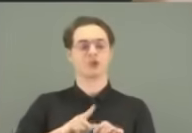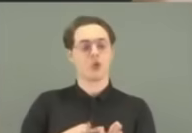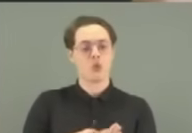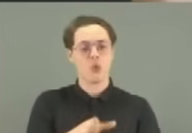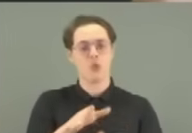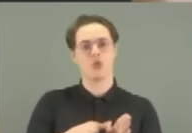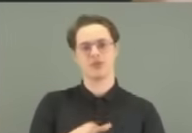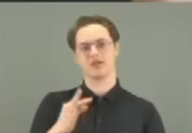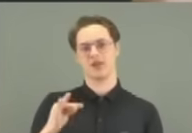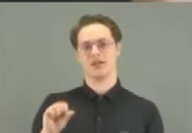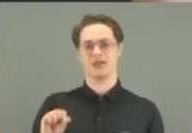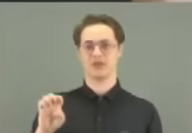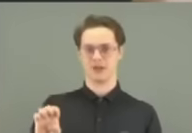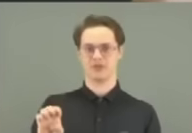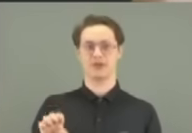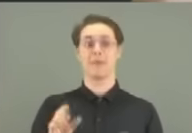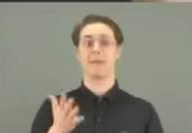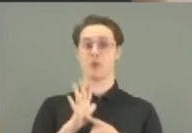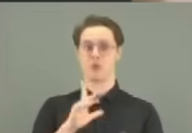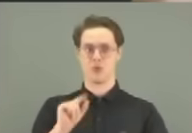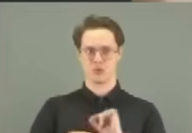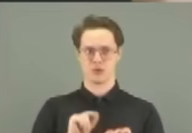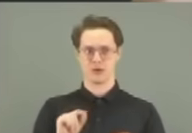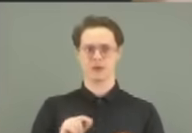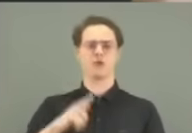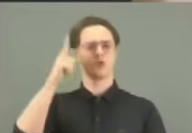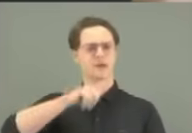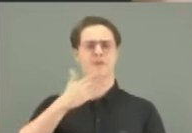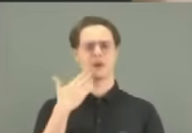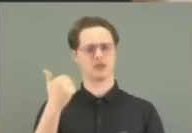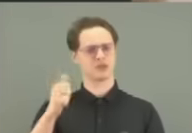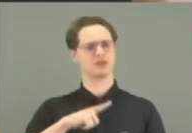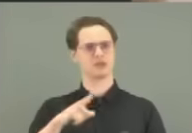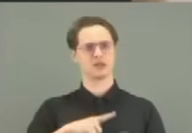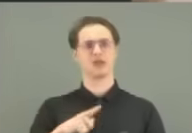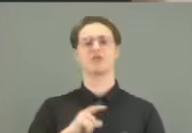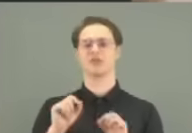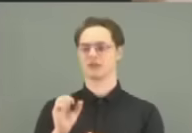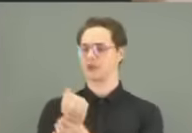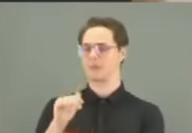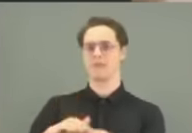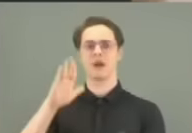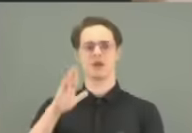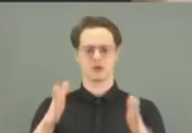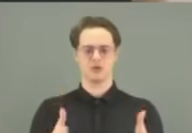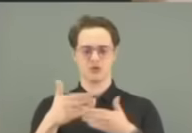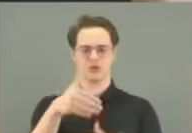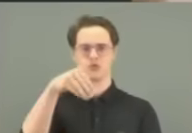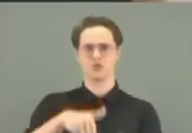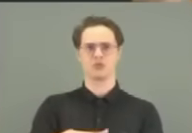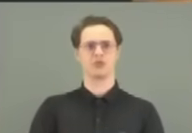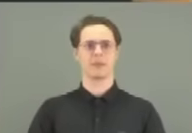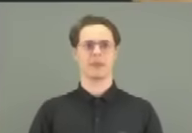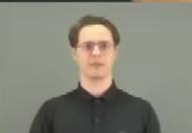TSE, para mostrar, TSE, dá para melhorar a segurança das urnas. E foi nesse aspecto que o senhor